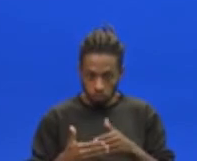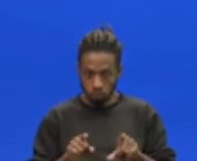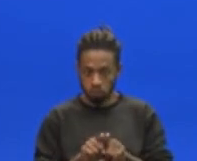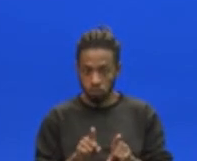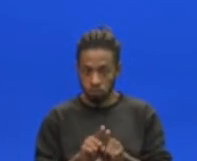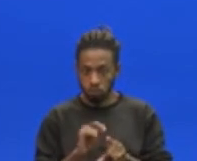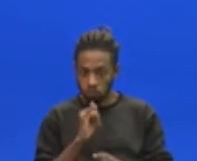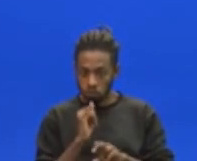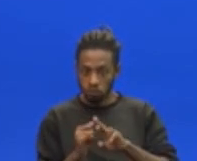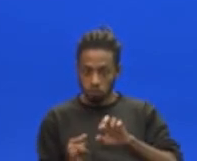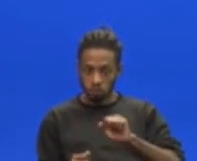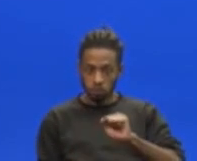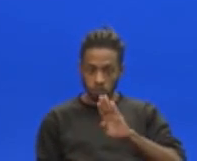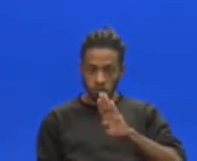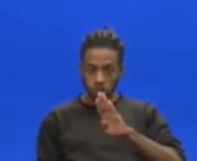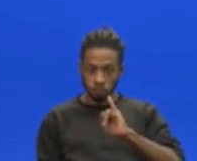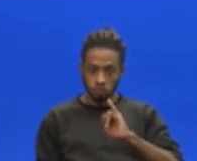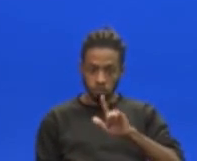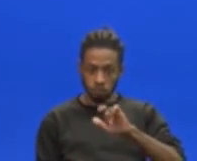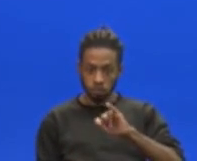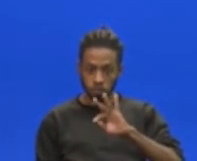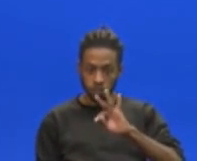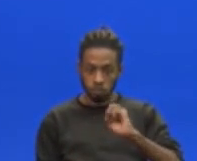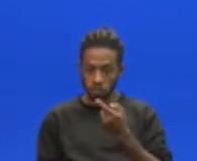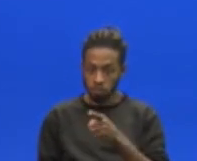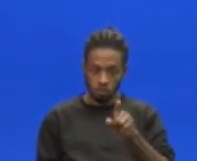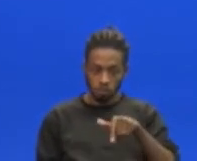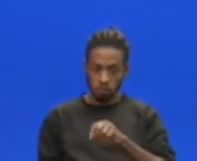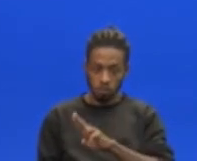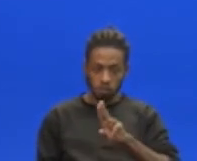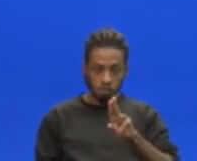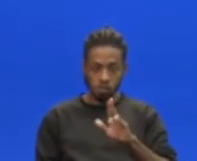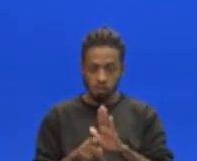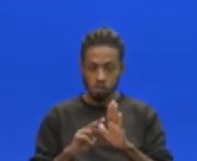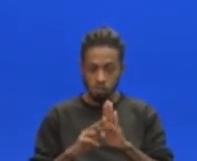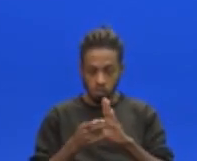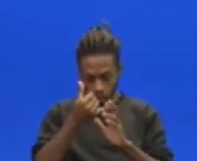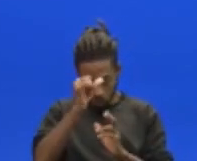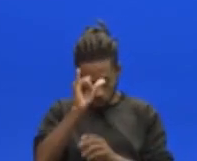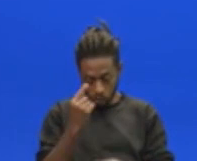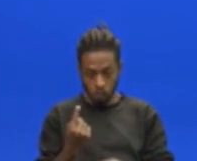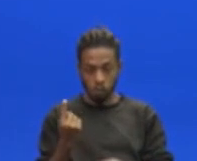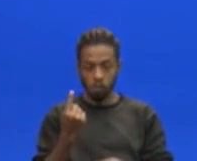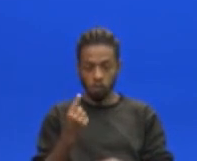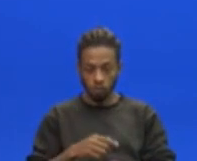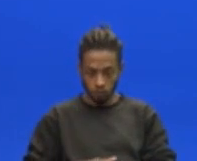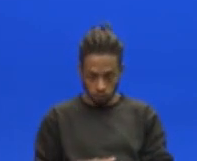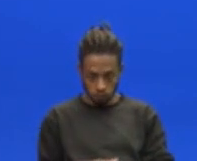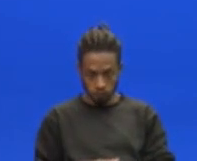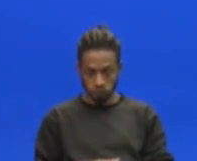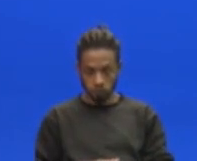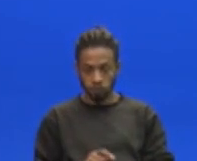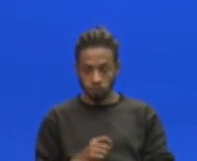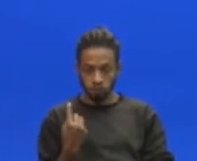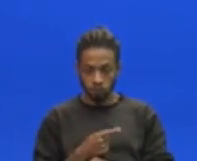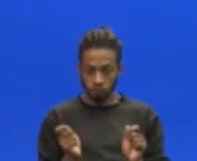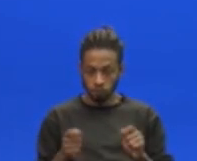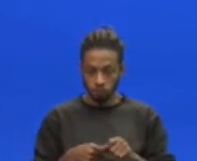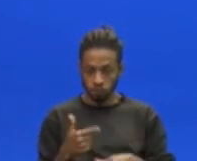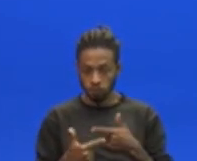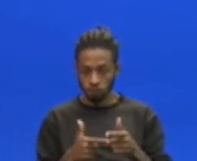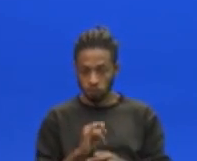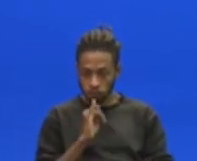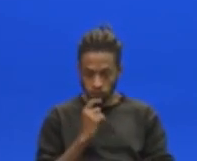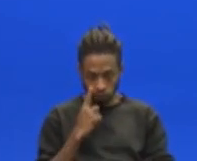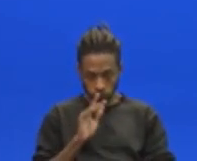a reabilitação. Essas medidas são chamadas medidas de prevenção primária, que é quando nós podemos atuar